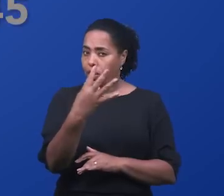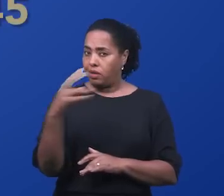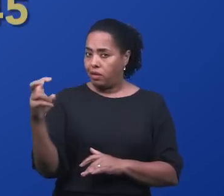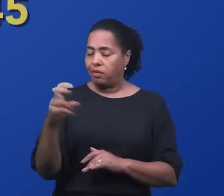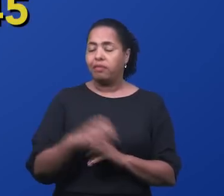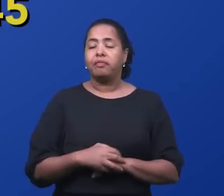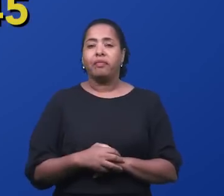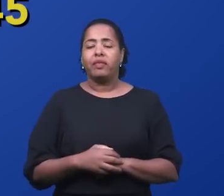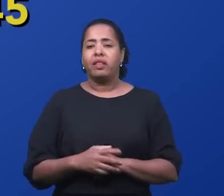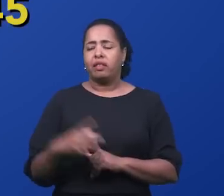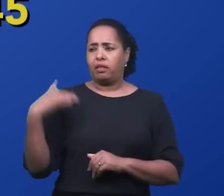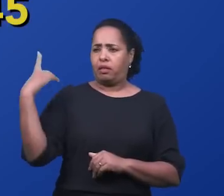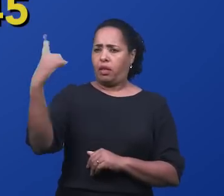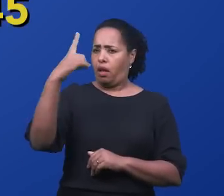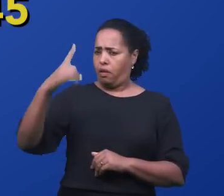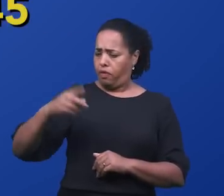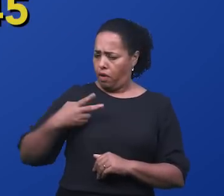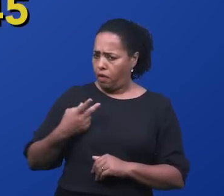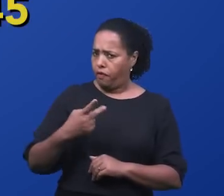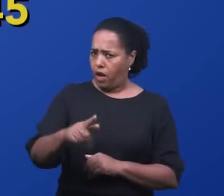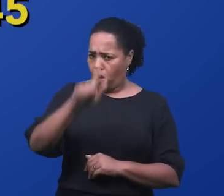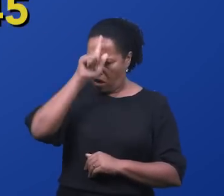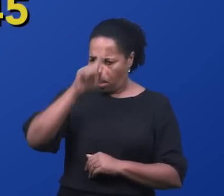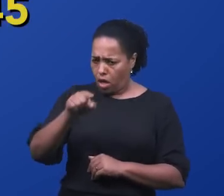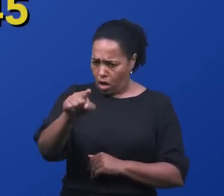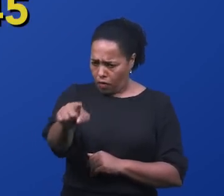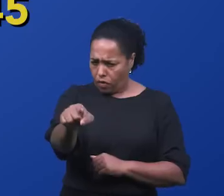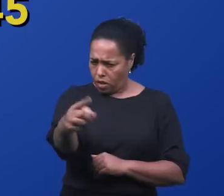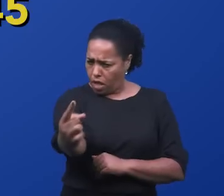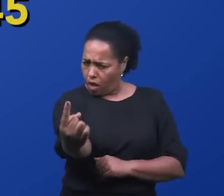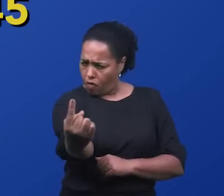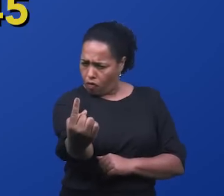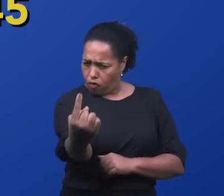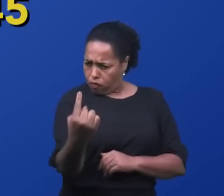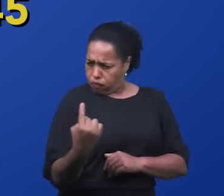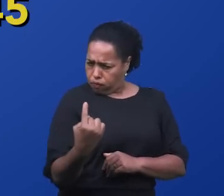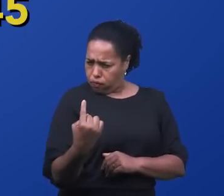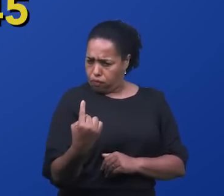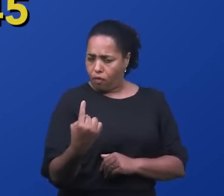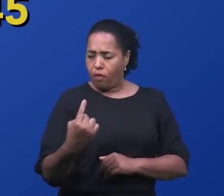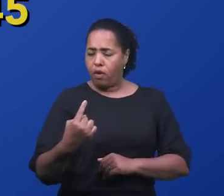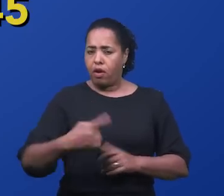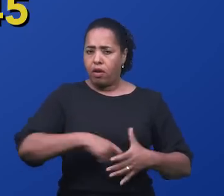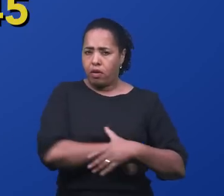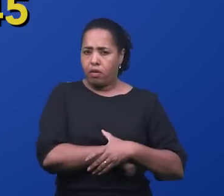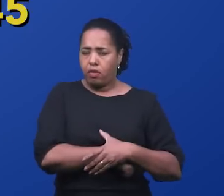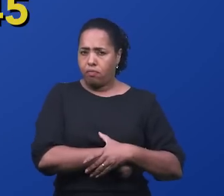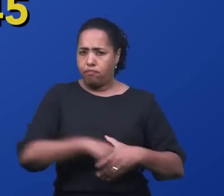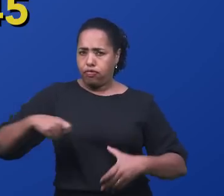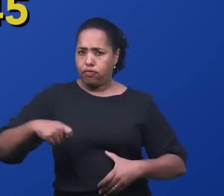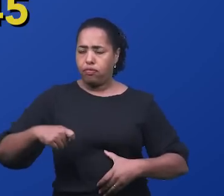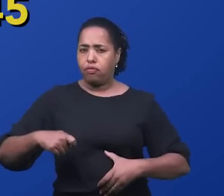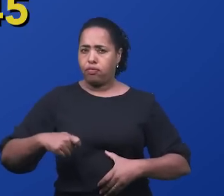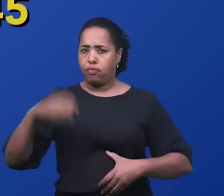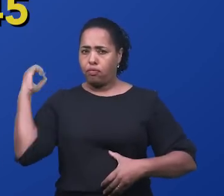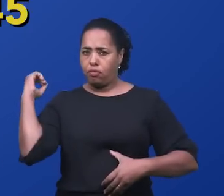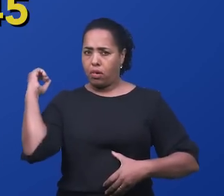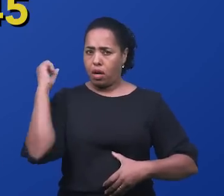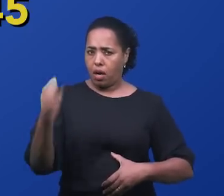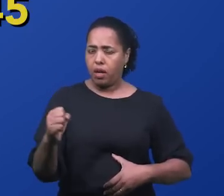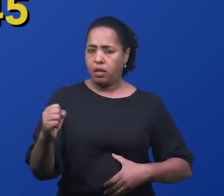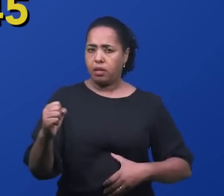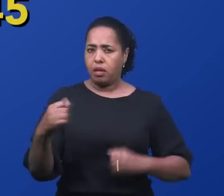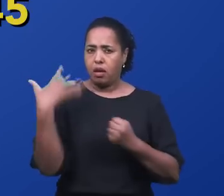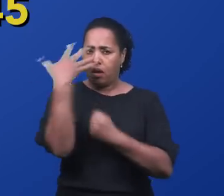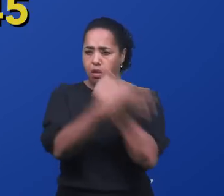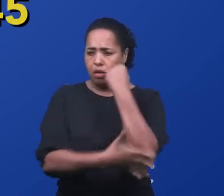1:17:45. Davi, porém, disse ao filisteu: Tu vens a mim com espadas e com lanças